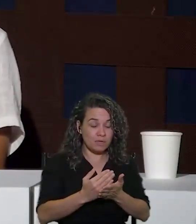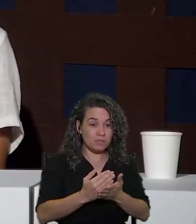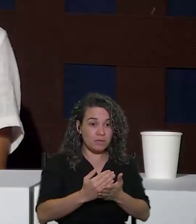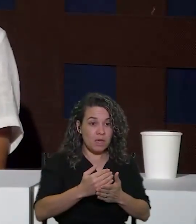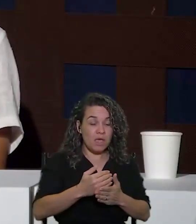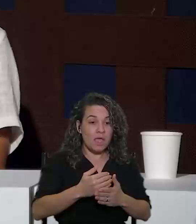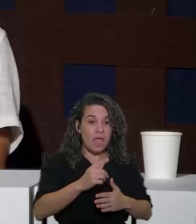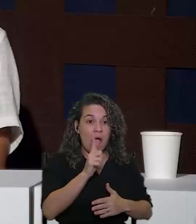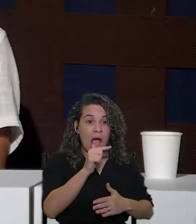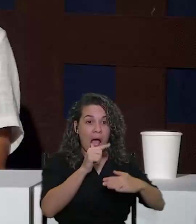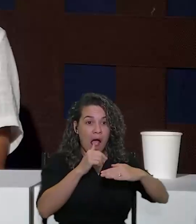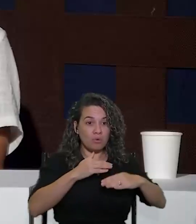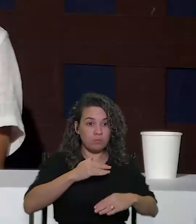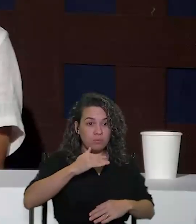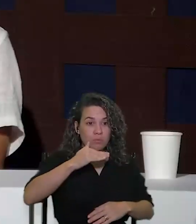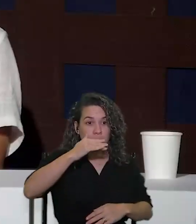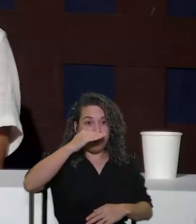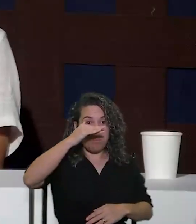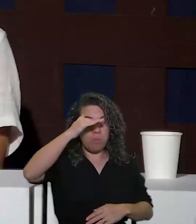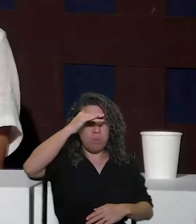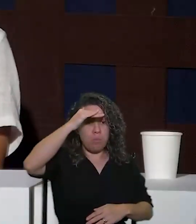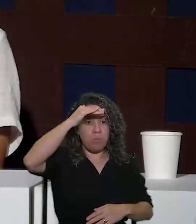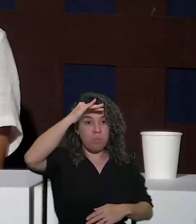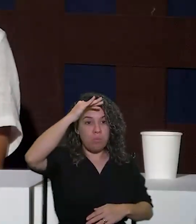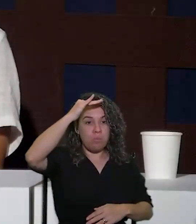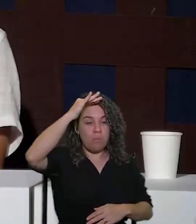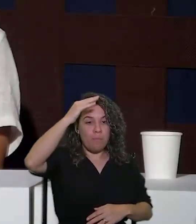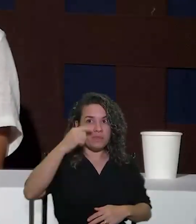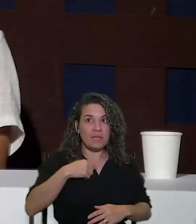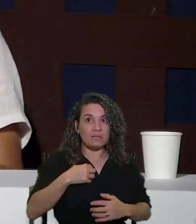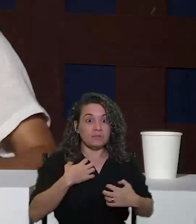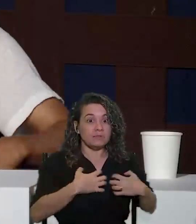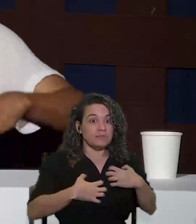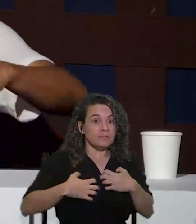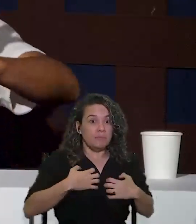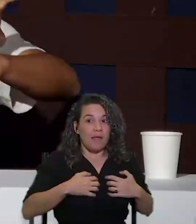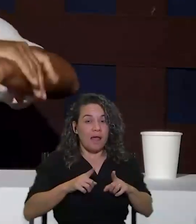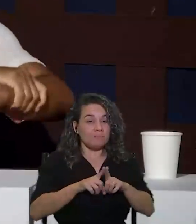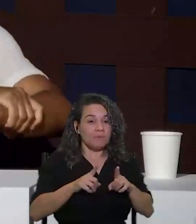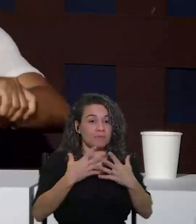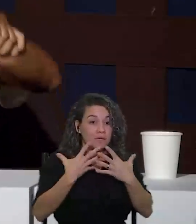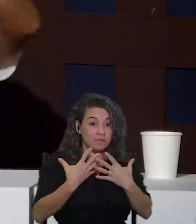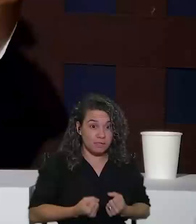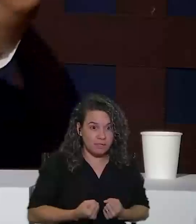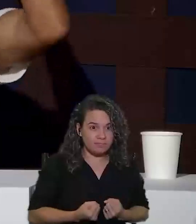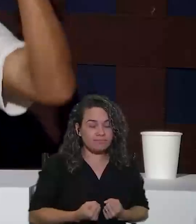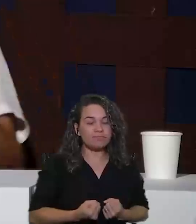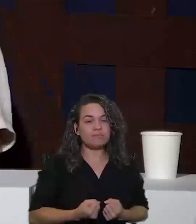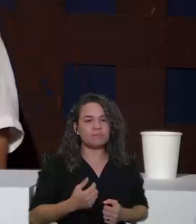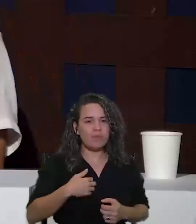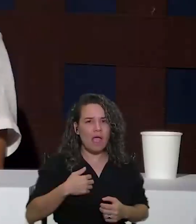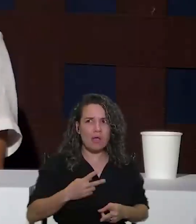uma espécie de desespero, mas ao mesmo tempo aceitando aquele momento, né? Até que eu senti uma mão me